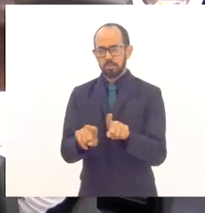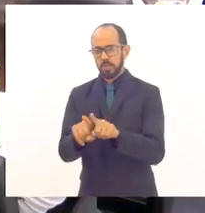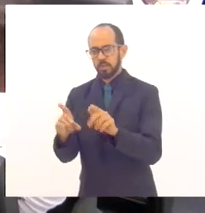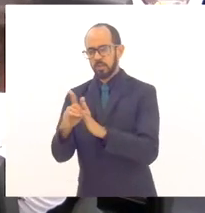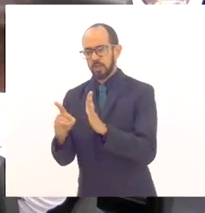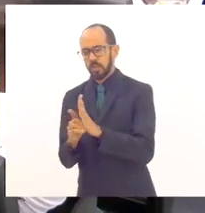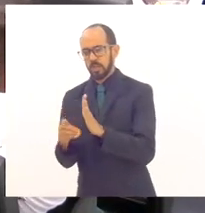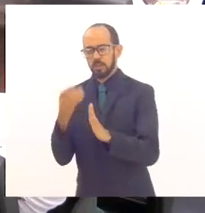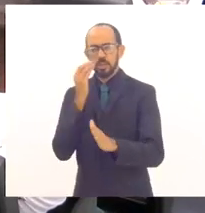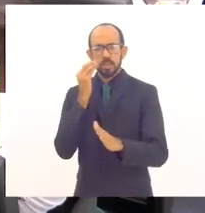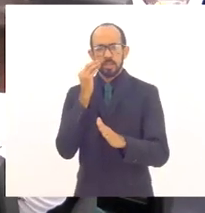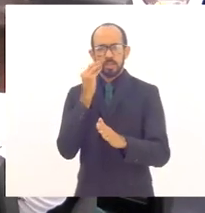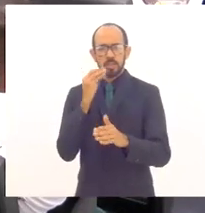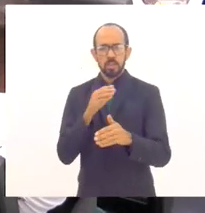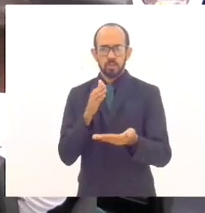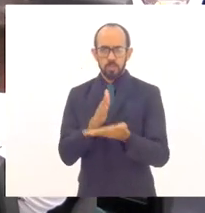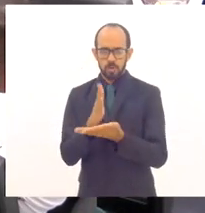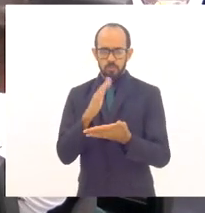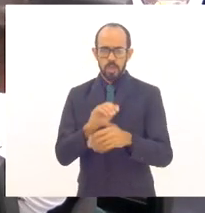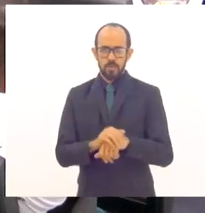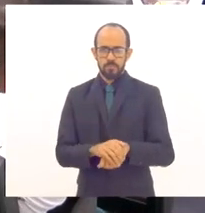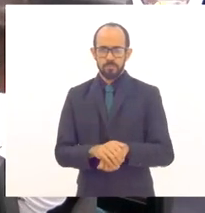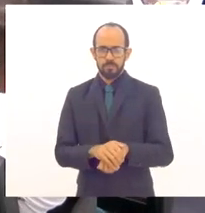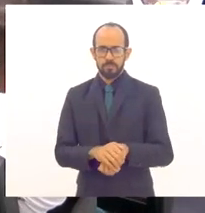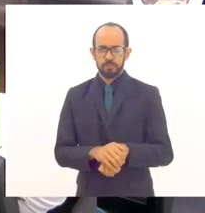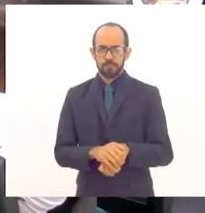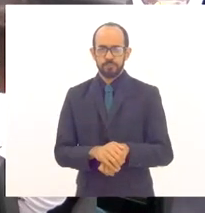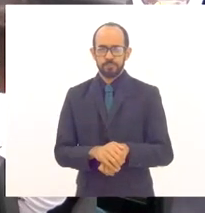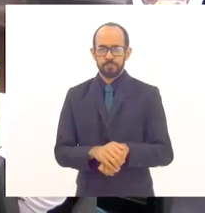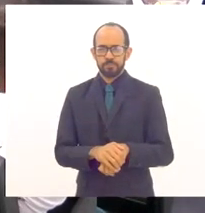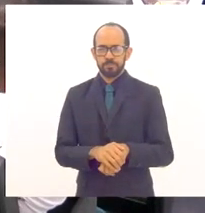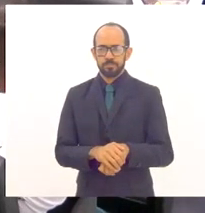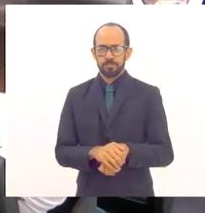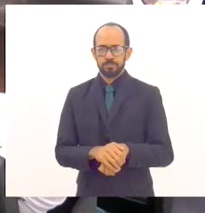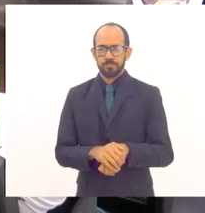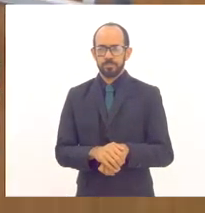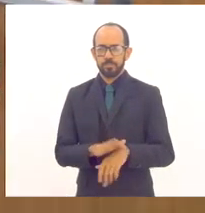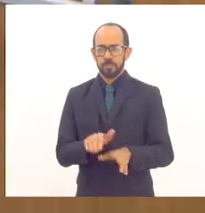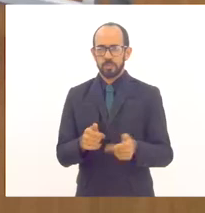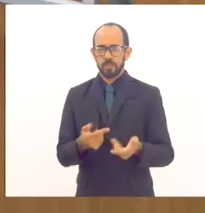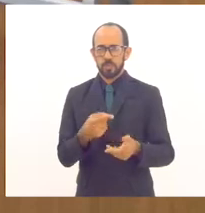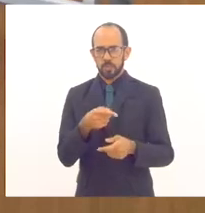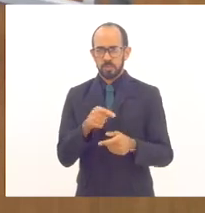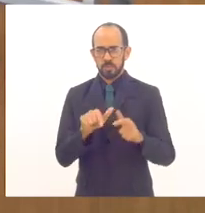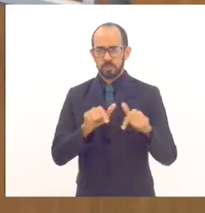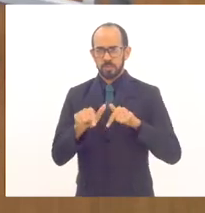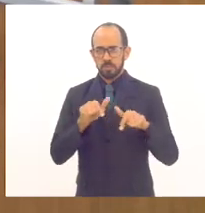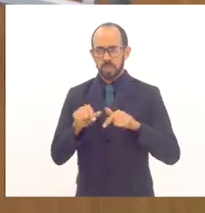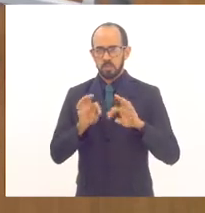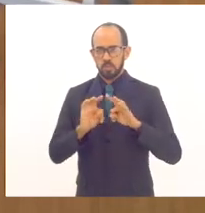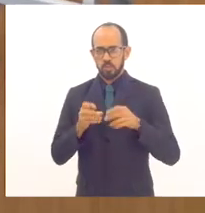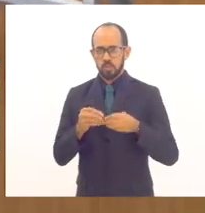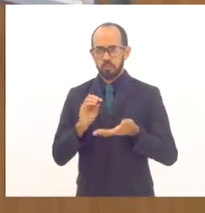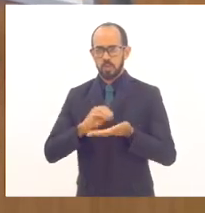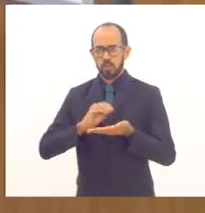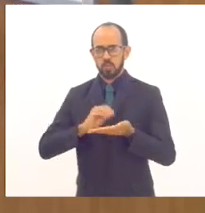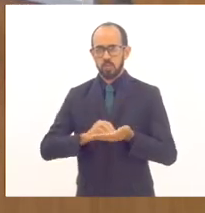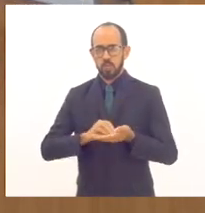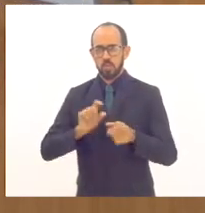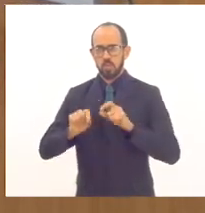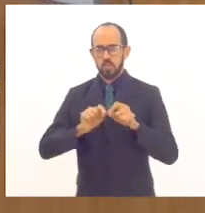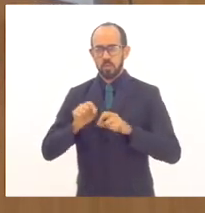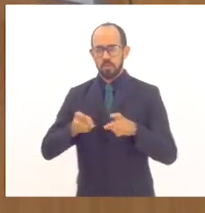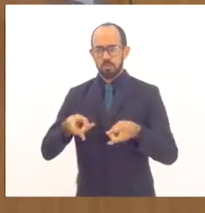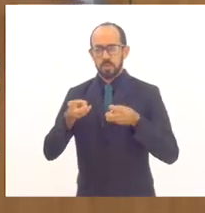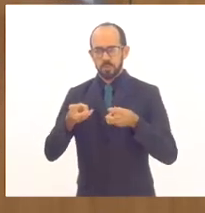eles estão tentando colocar contra a PL. Dentro desse trabalho todo, faltou fazer um